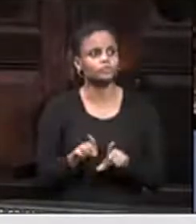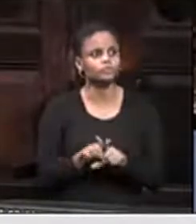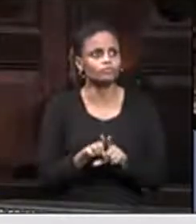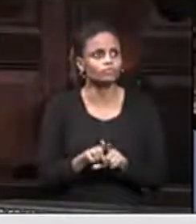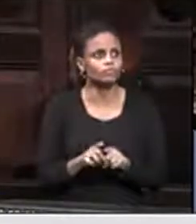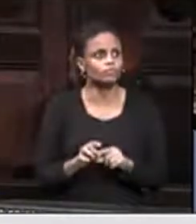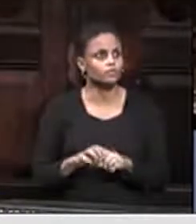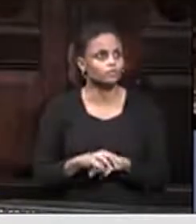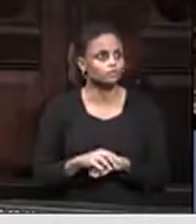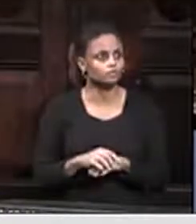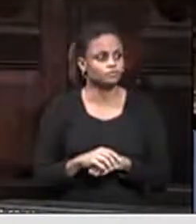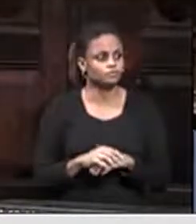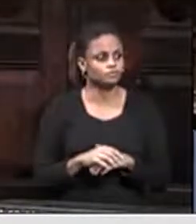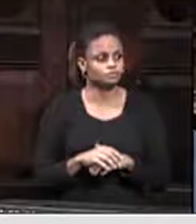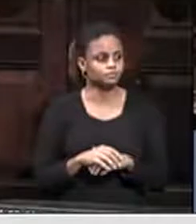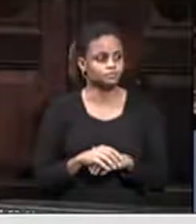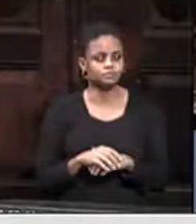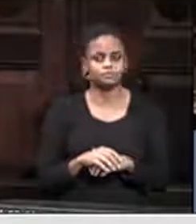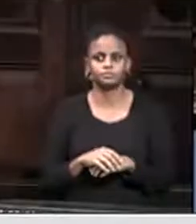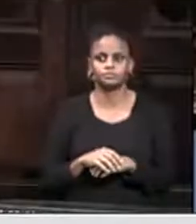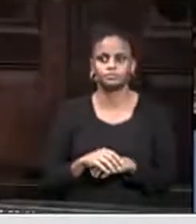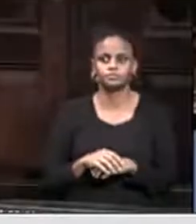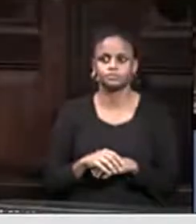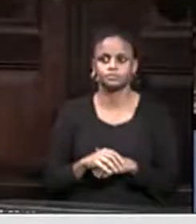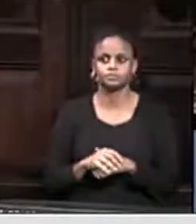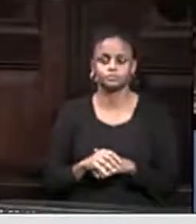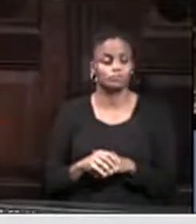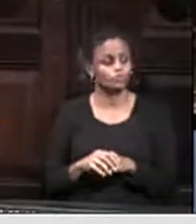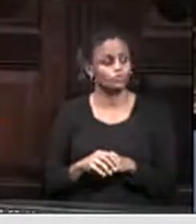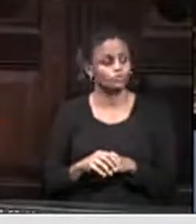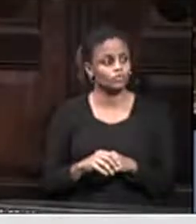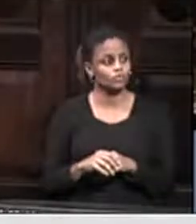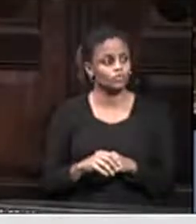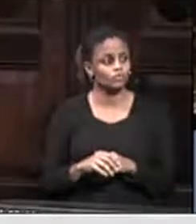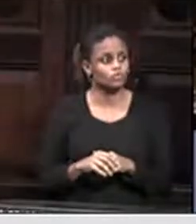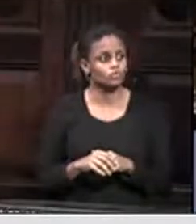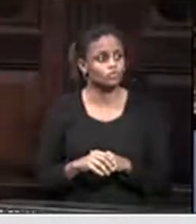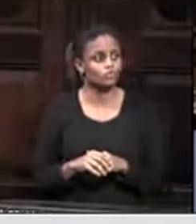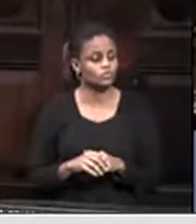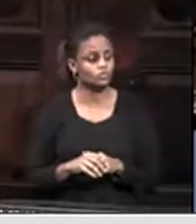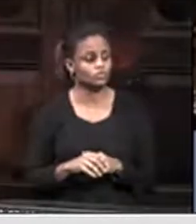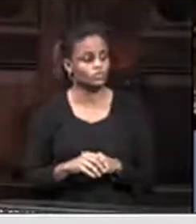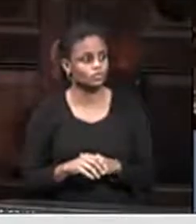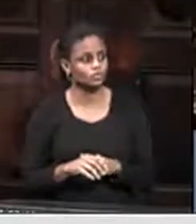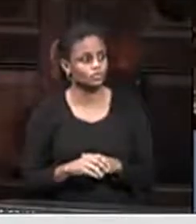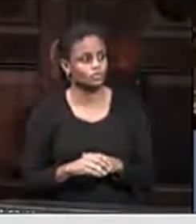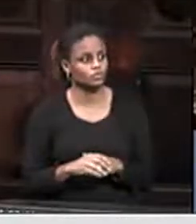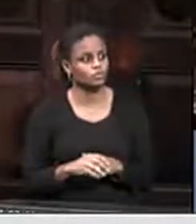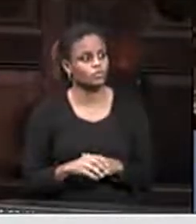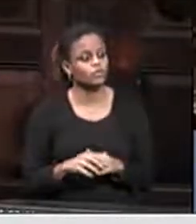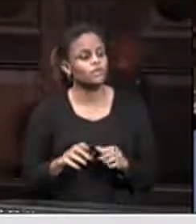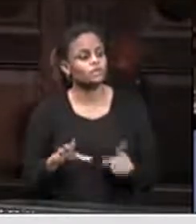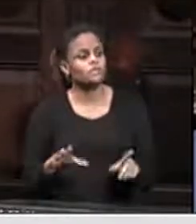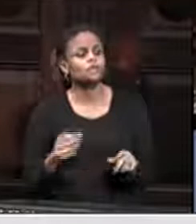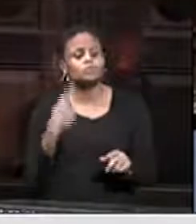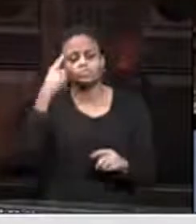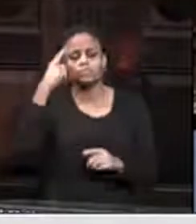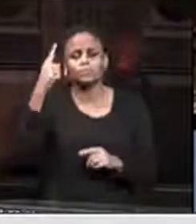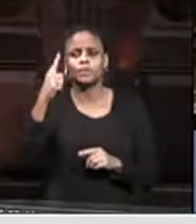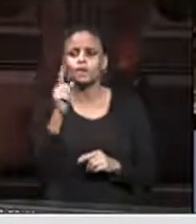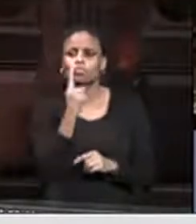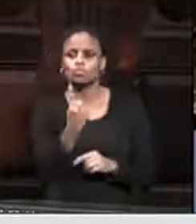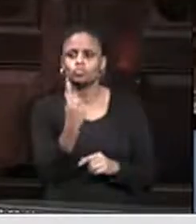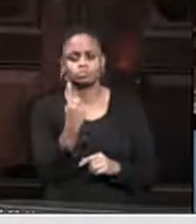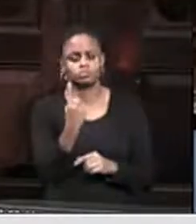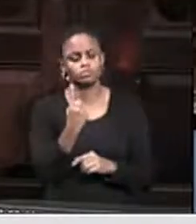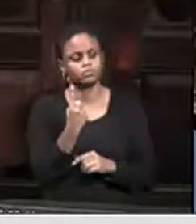sob o âmbito da Fundação CCERG, mas tem seus polos, ou seja, fechados ou apequenados. Mas eu quero lembrar de um aspecto,